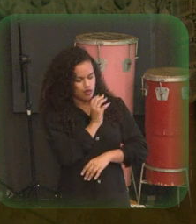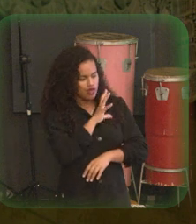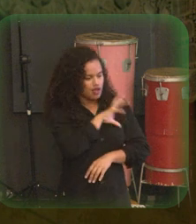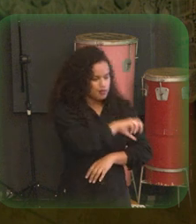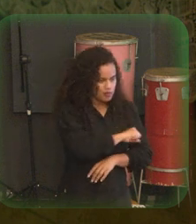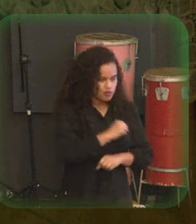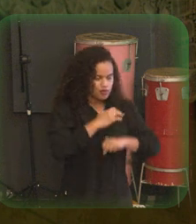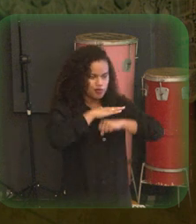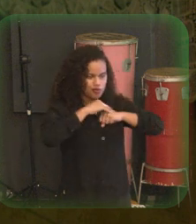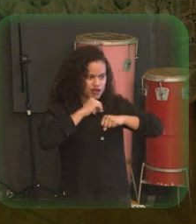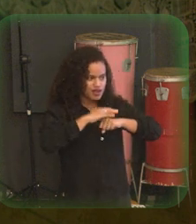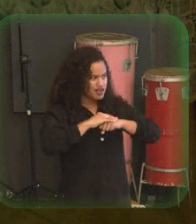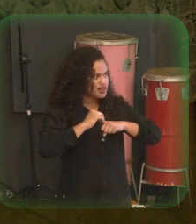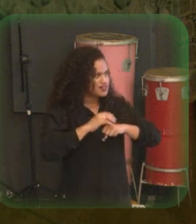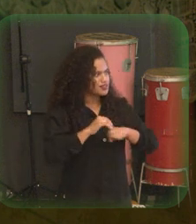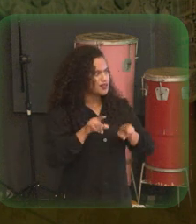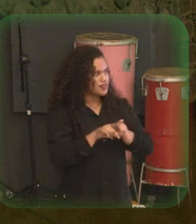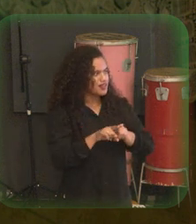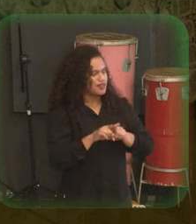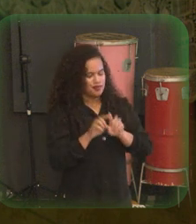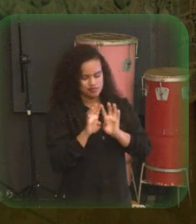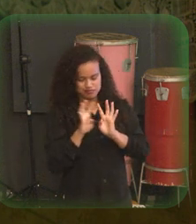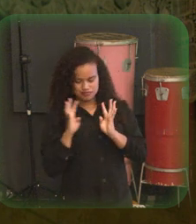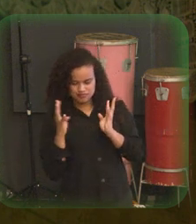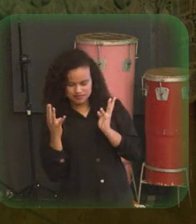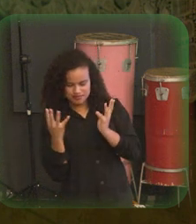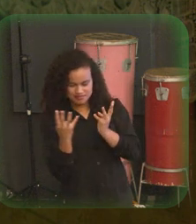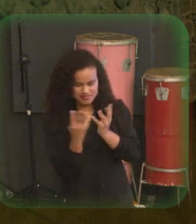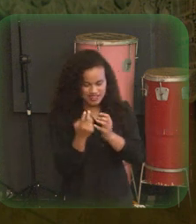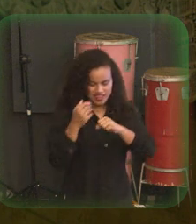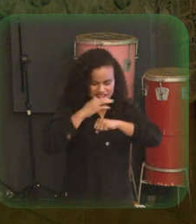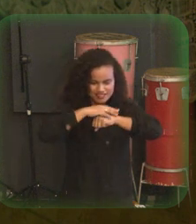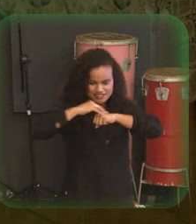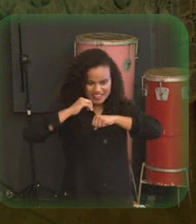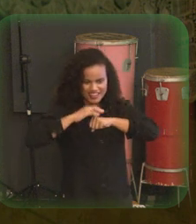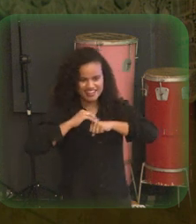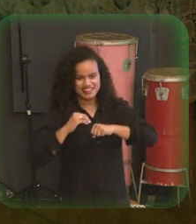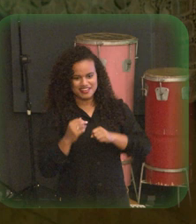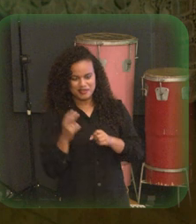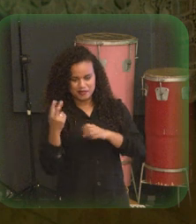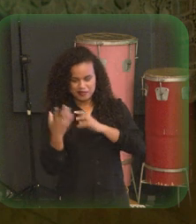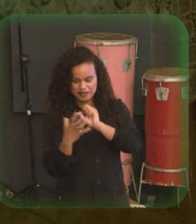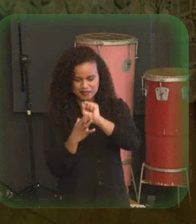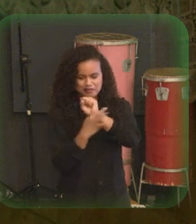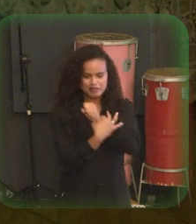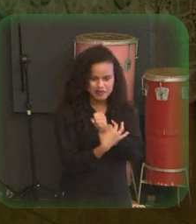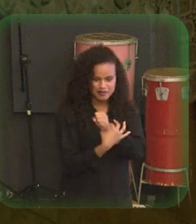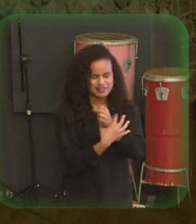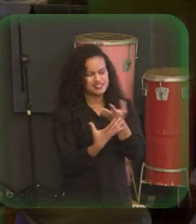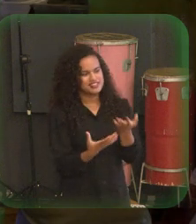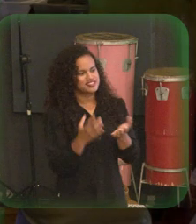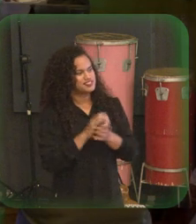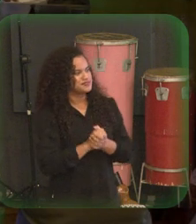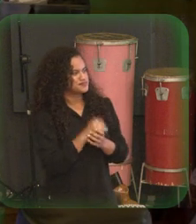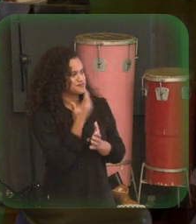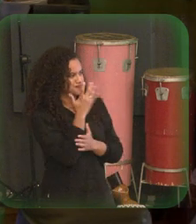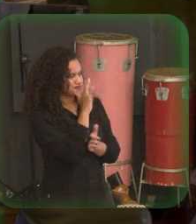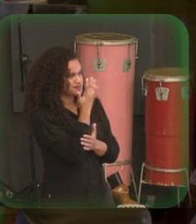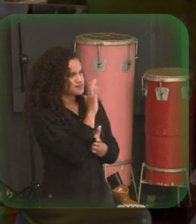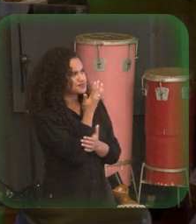espécie de cordão sanitário, assim, que me protege. É, toda vez que eu estou lá.